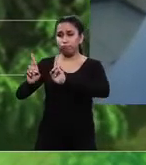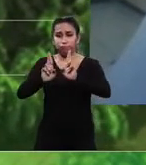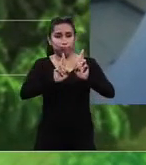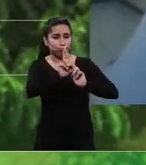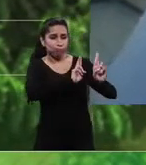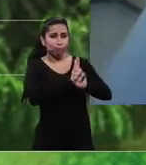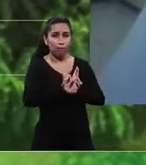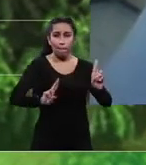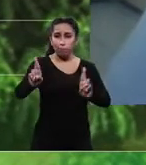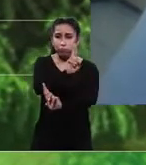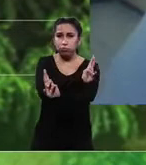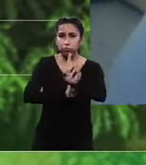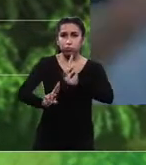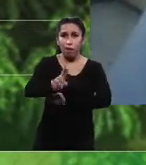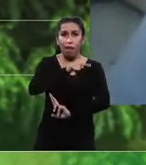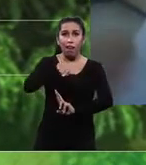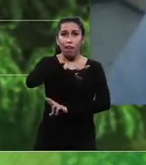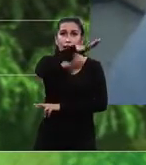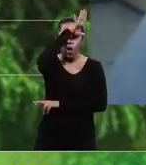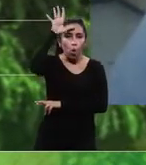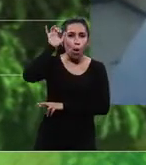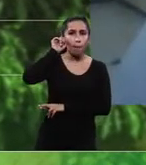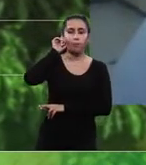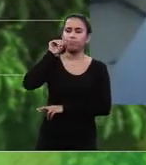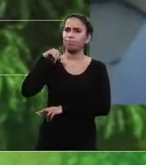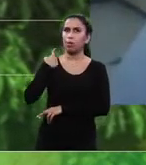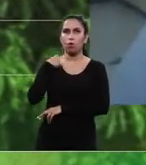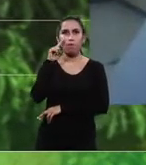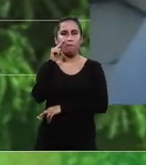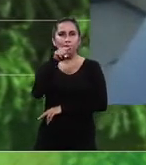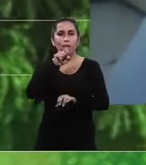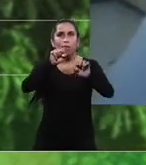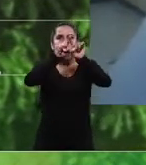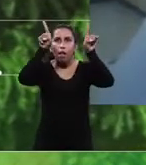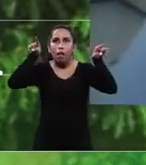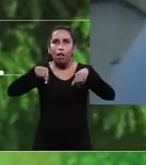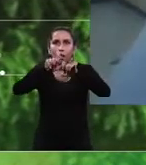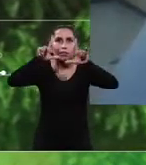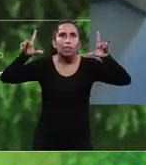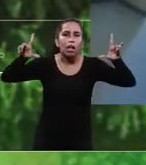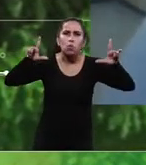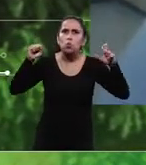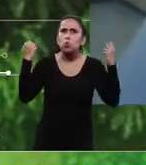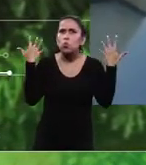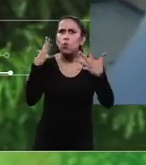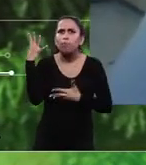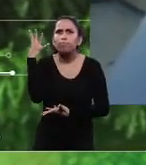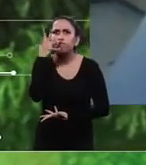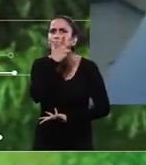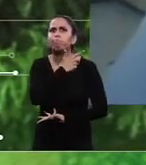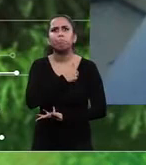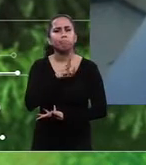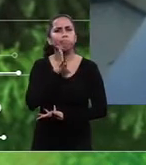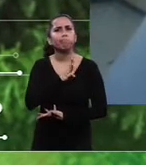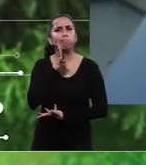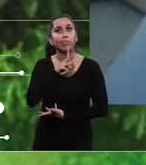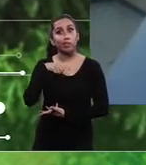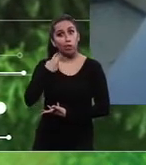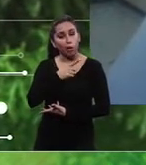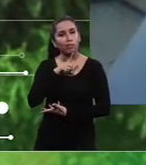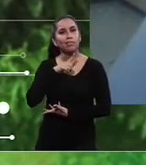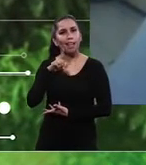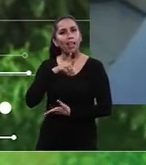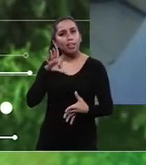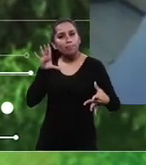legal, achei muito bacana esse mapa, viu? O mapa e a abrangência, muito importante. Nós já temos uma relação muito forte